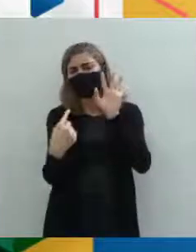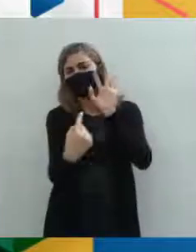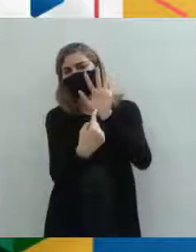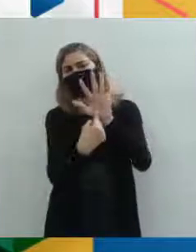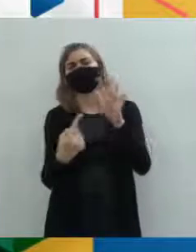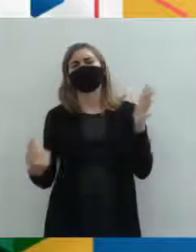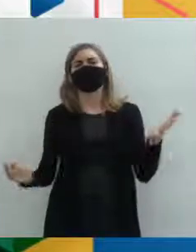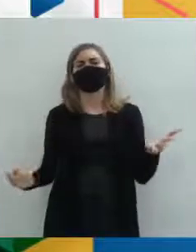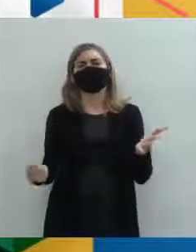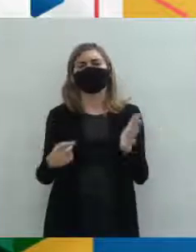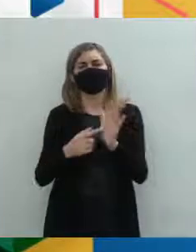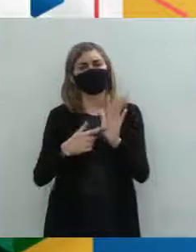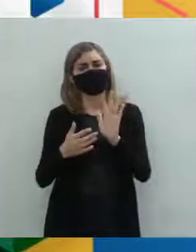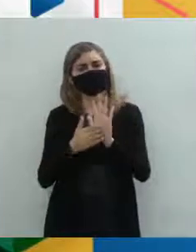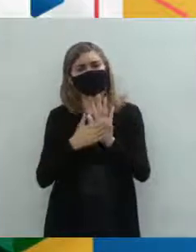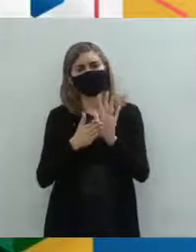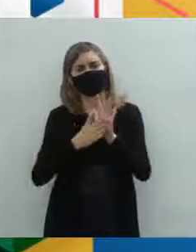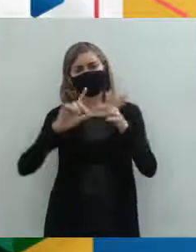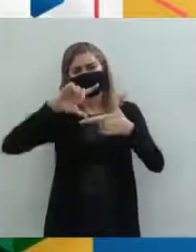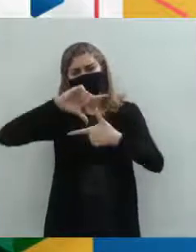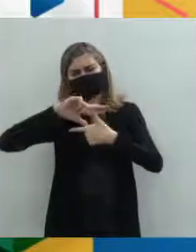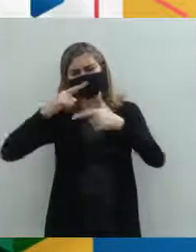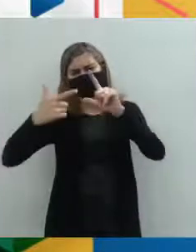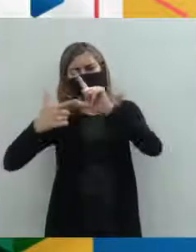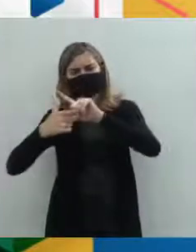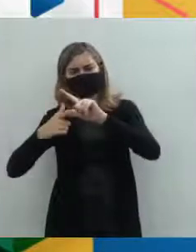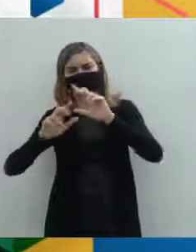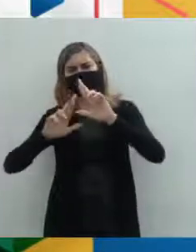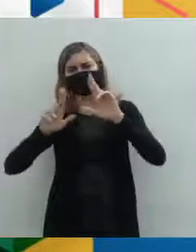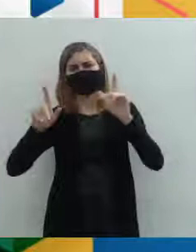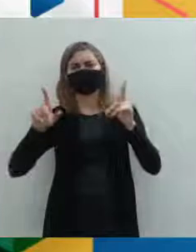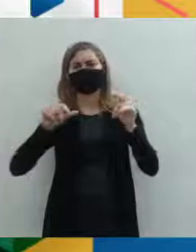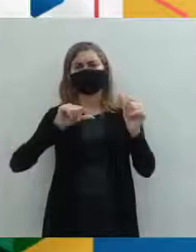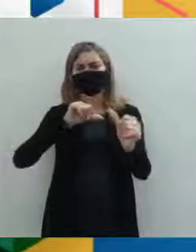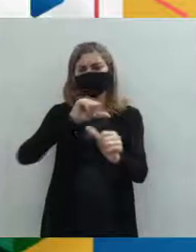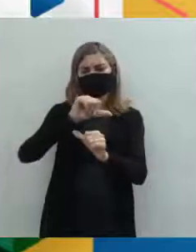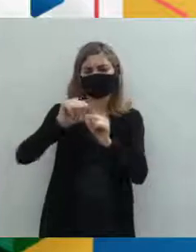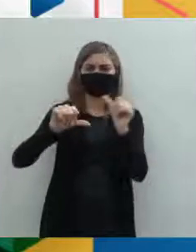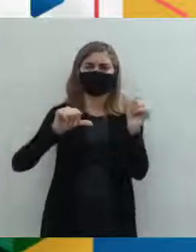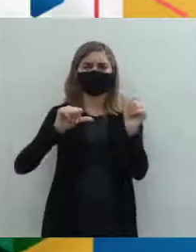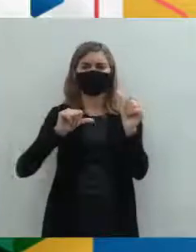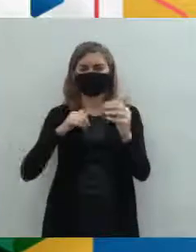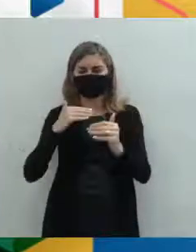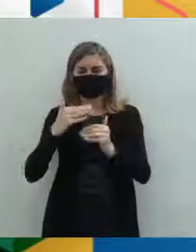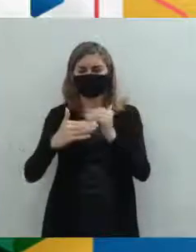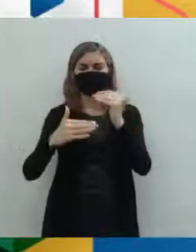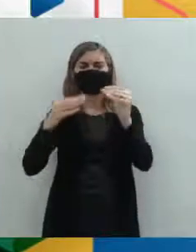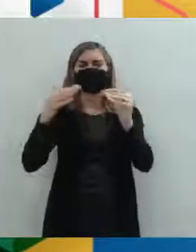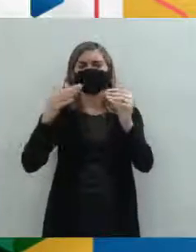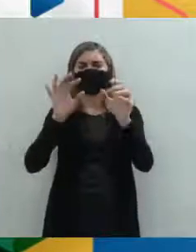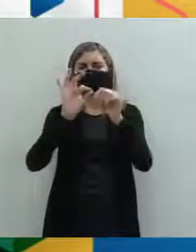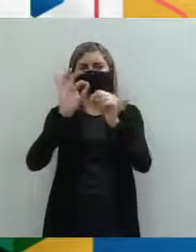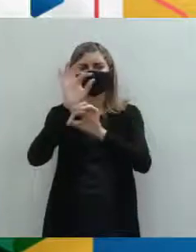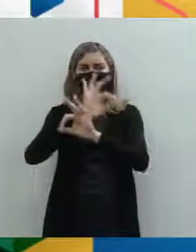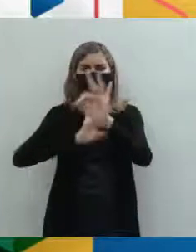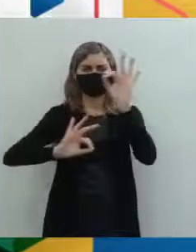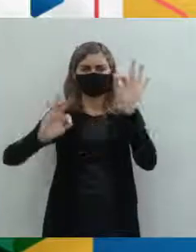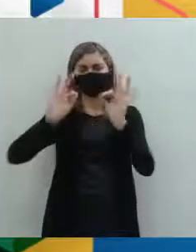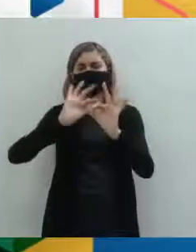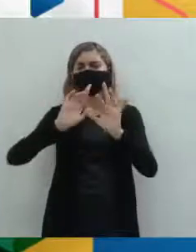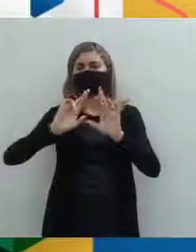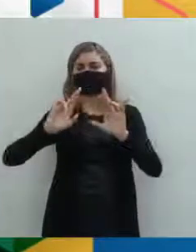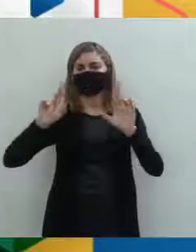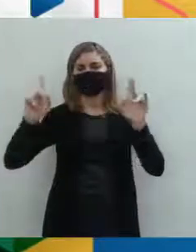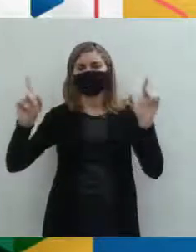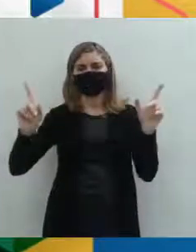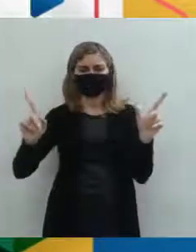metamorfoses, padrões geométricos intercruzados que se transformam gradualmente para formas